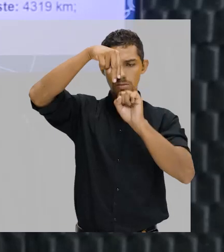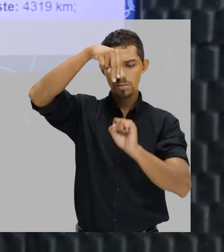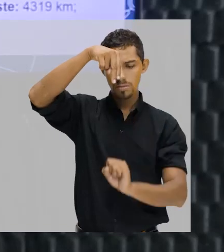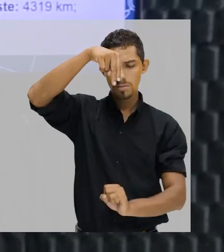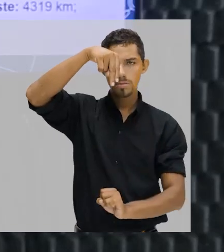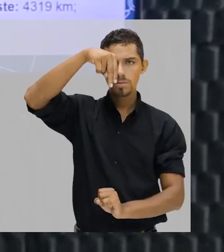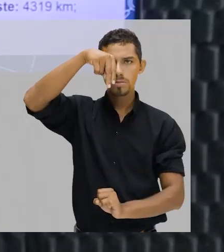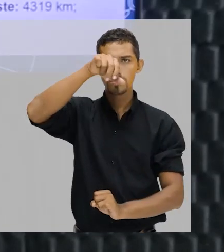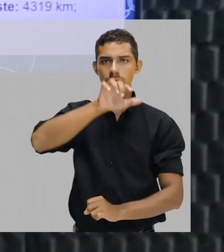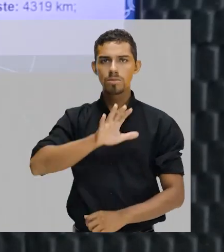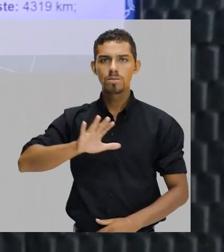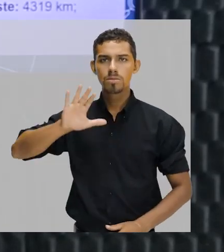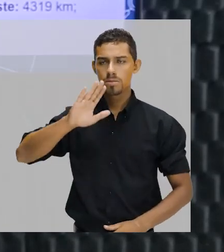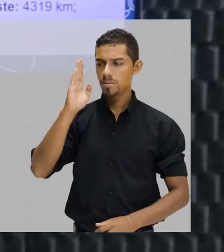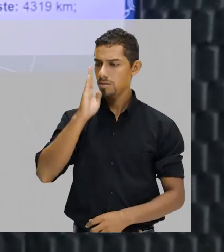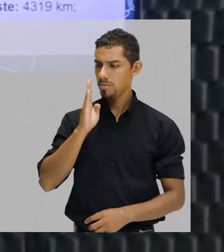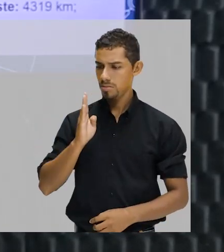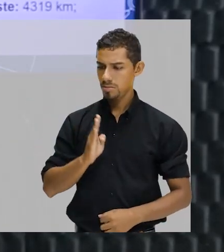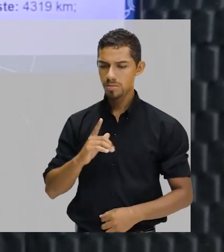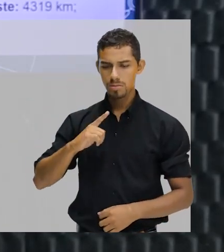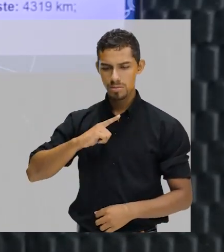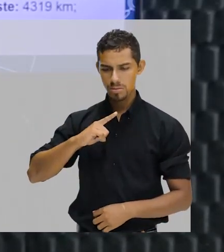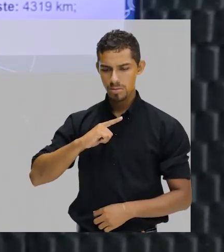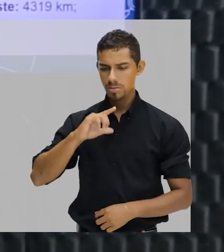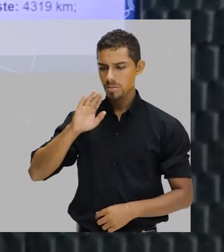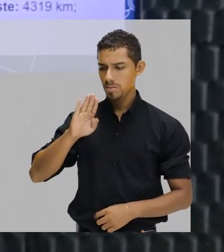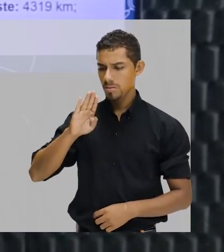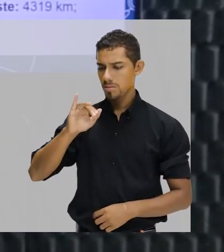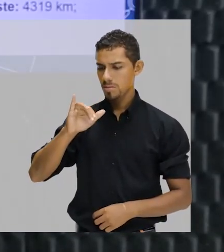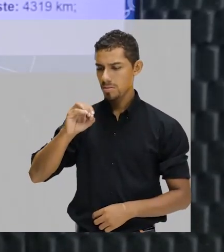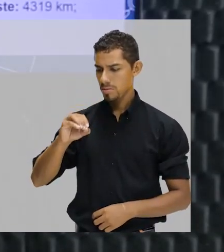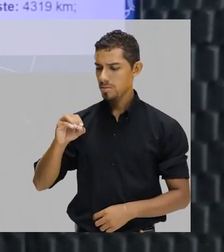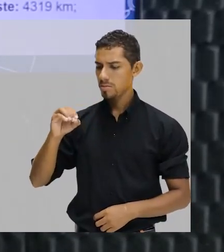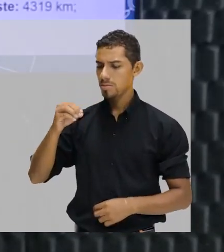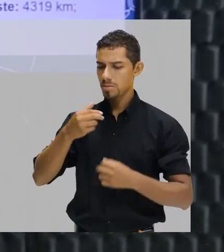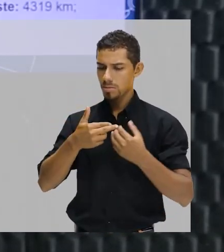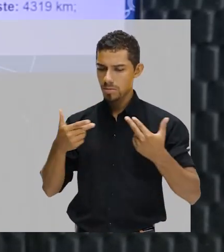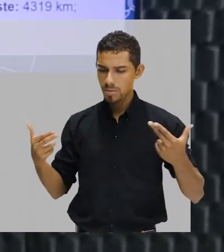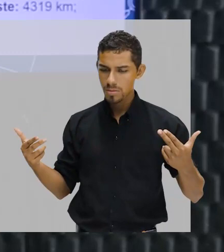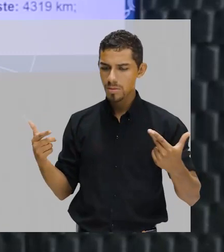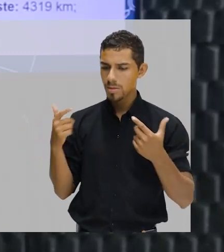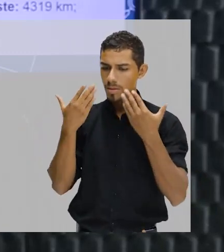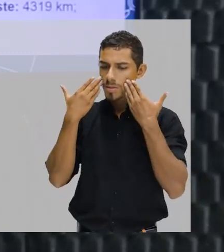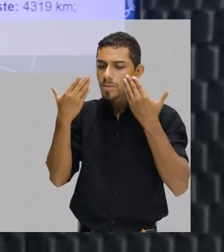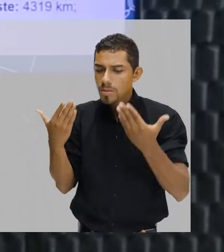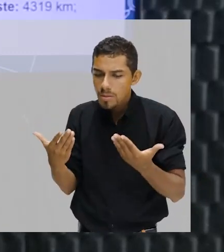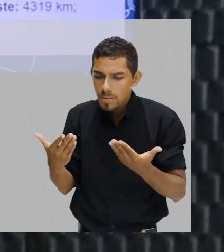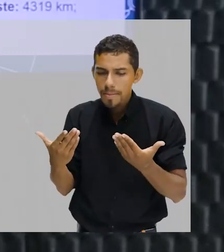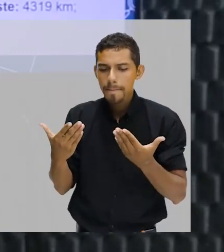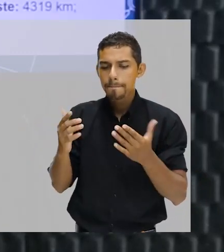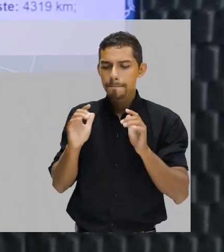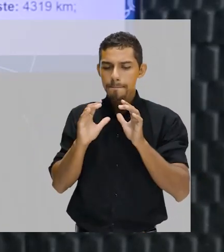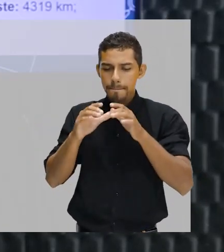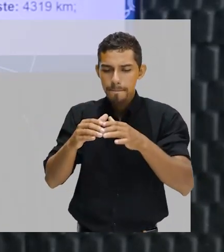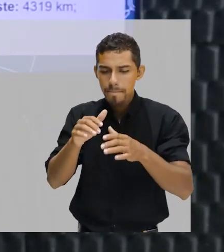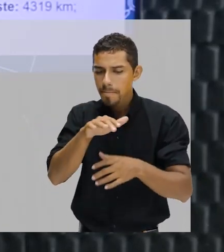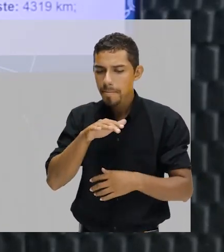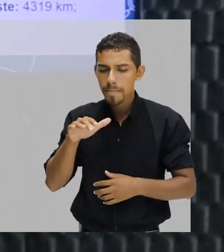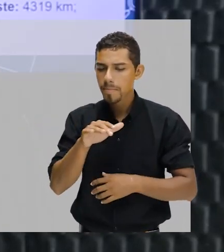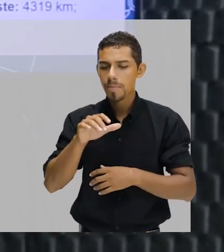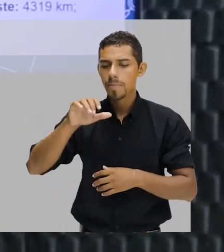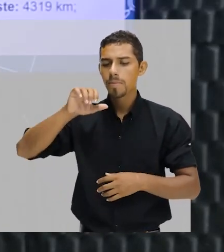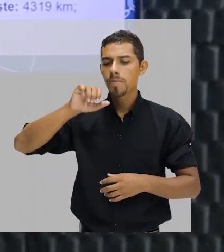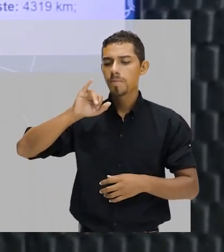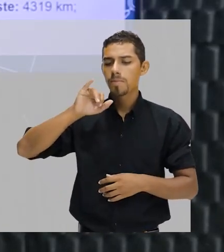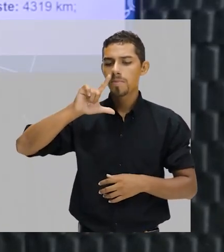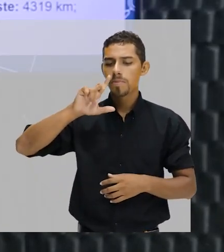que faz com que o Brasil tenha uma grande riqueza de biodiversidade. Por quê, Marcos? Quanto mais próximo das regiões do centro da Terra, maior índice de